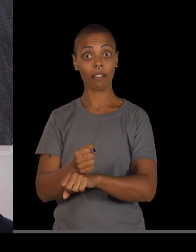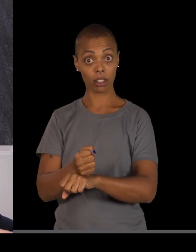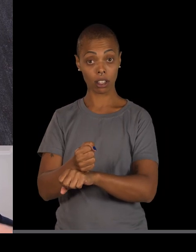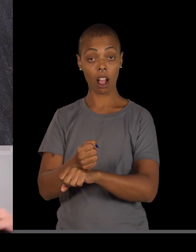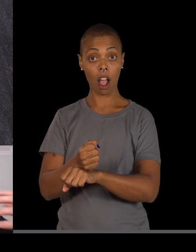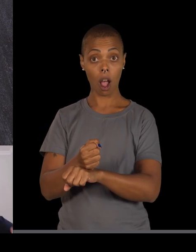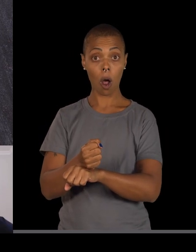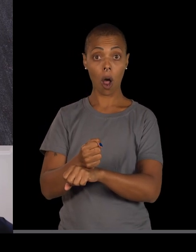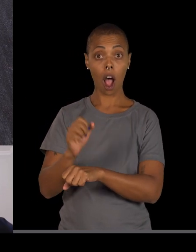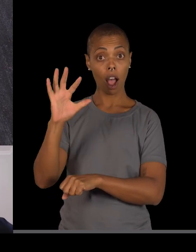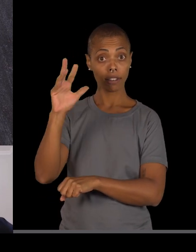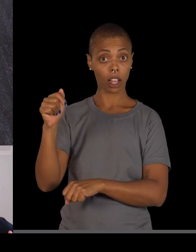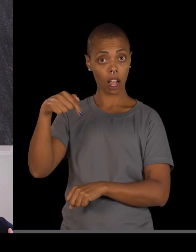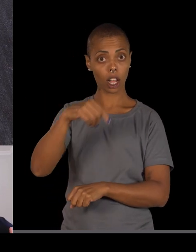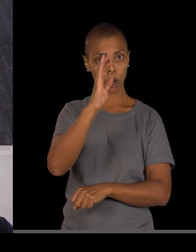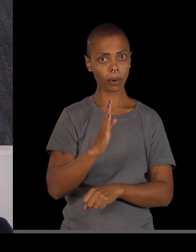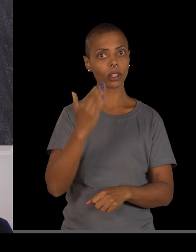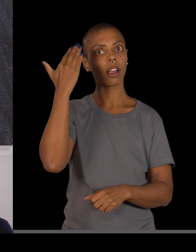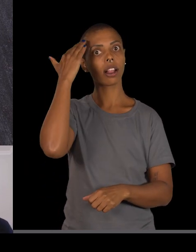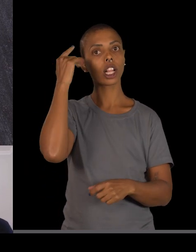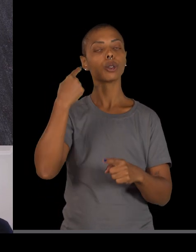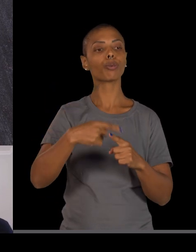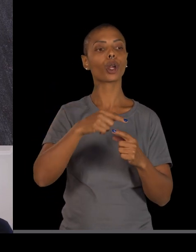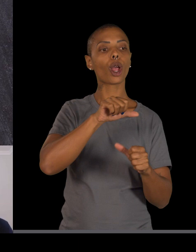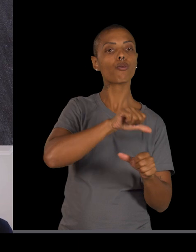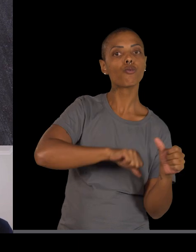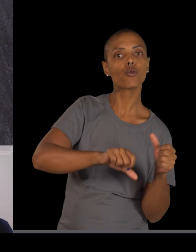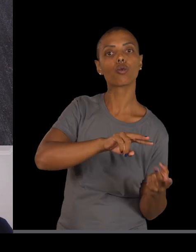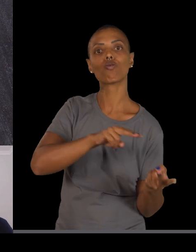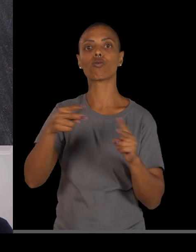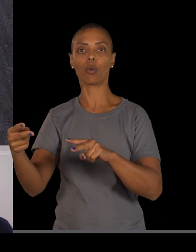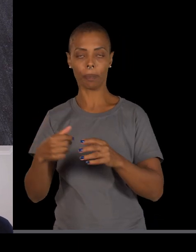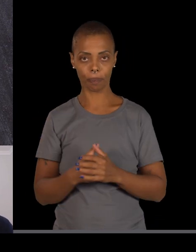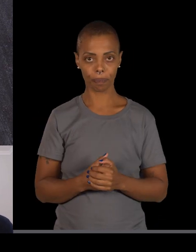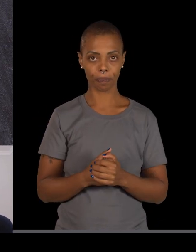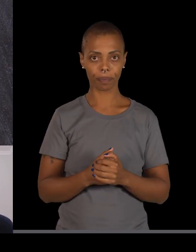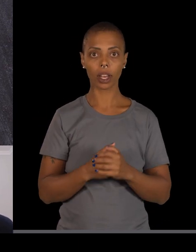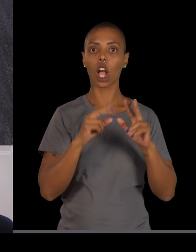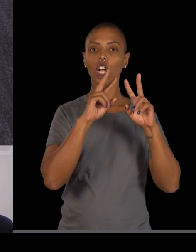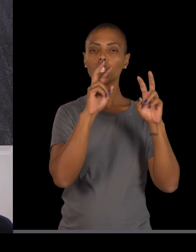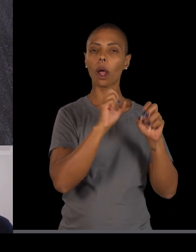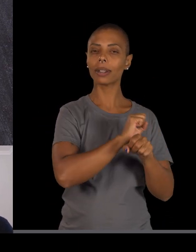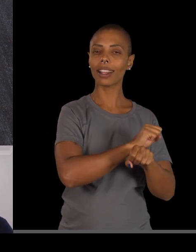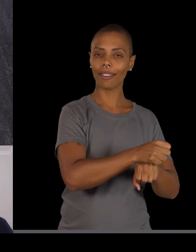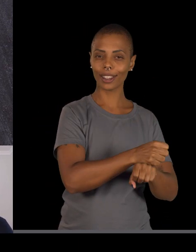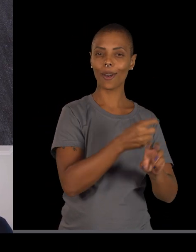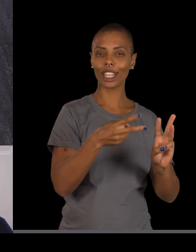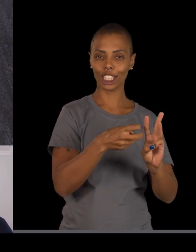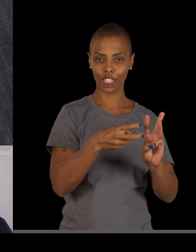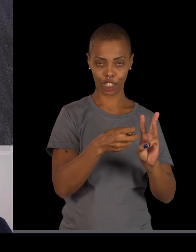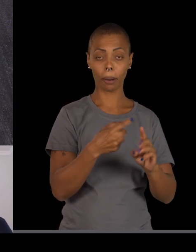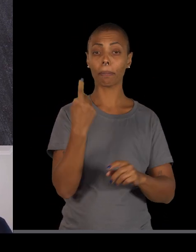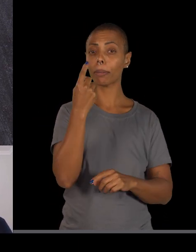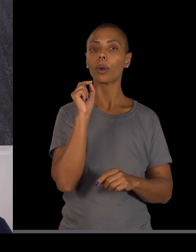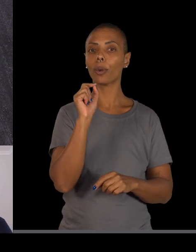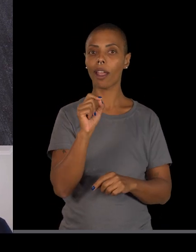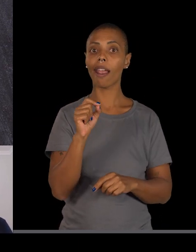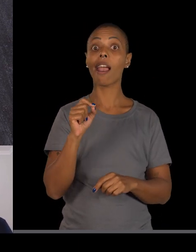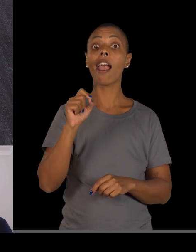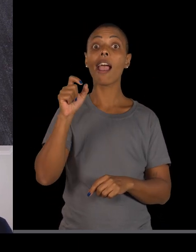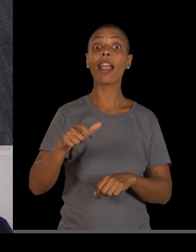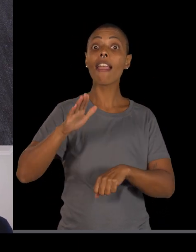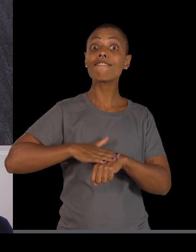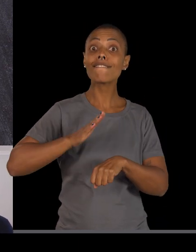Brasil, para a gente entender então por que vai acontecer essa transição. Sobre a escravidão indígena, galera, a primeira coisa, era um